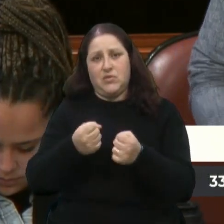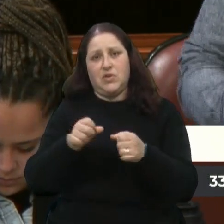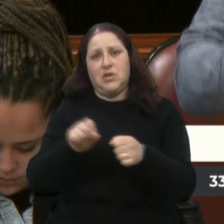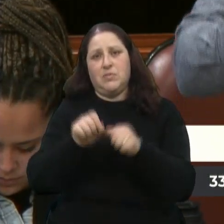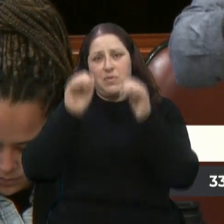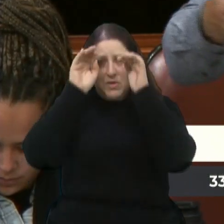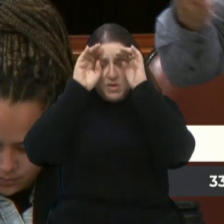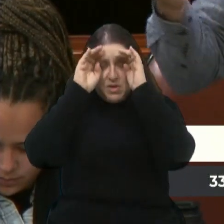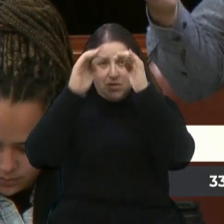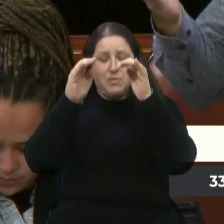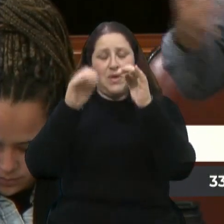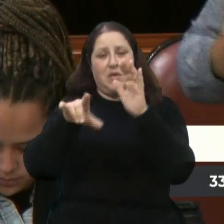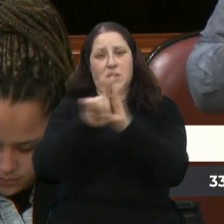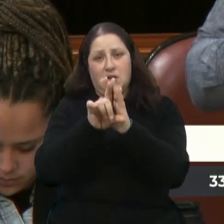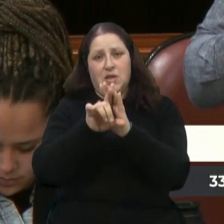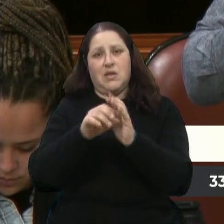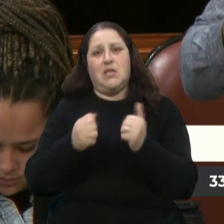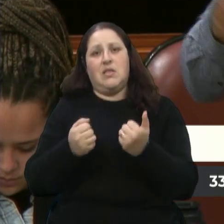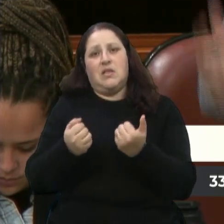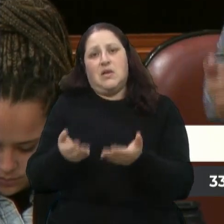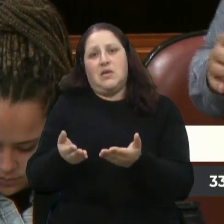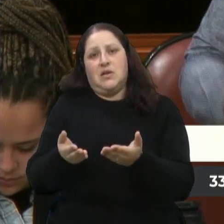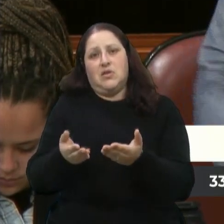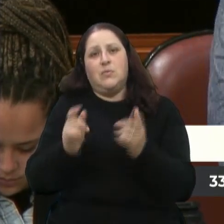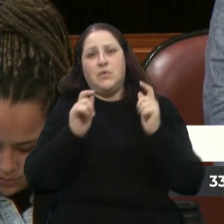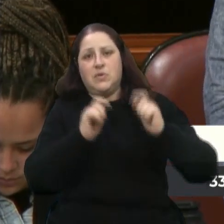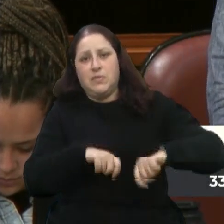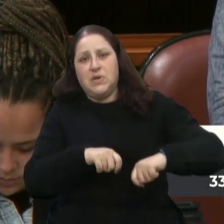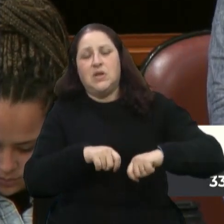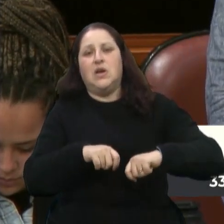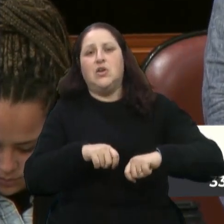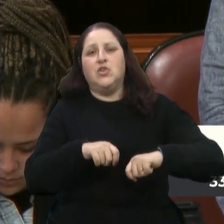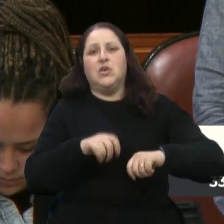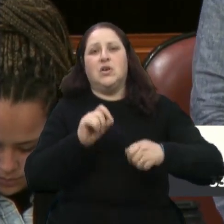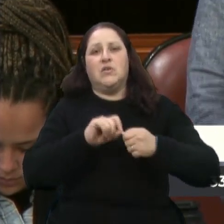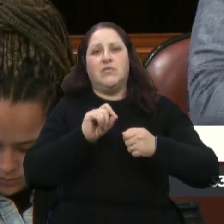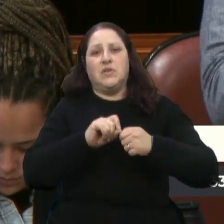lei, né, dando aí uma possibilidade para que isso seja